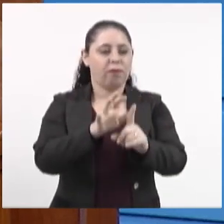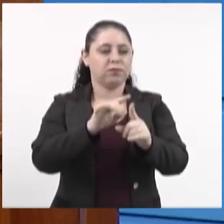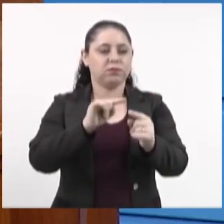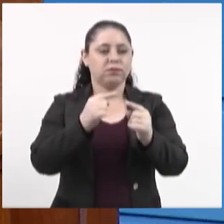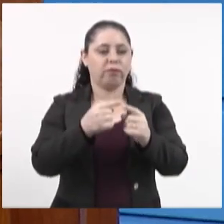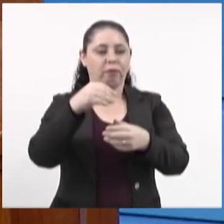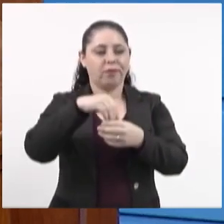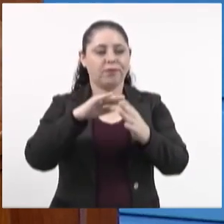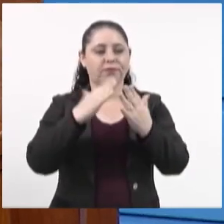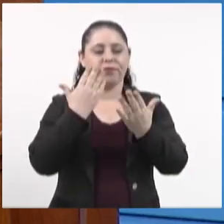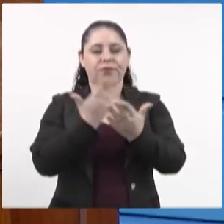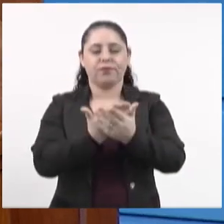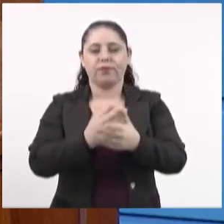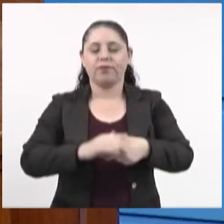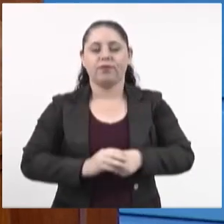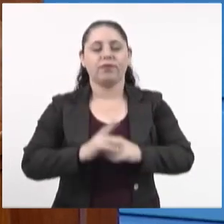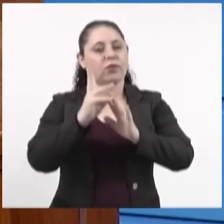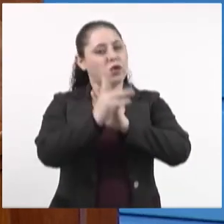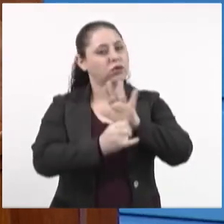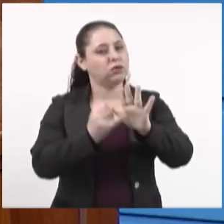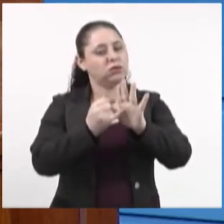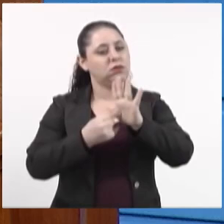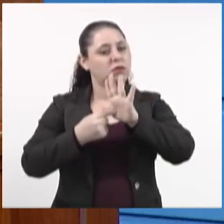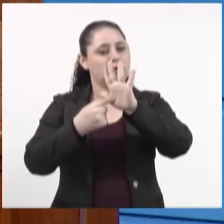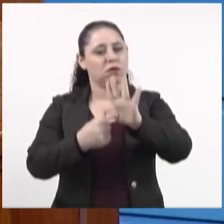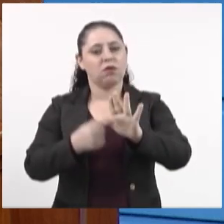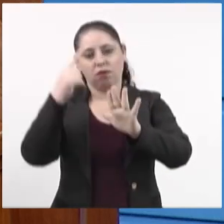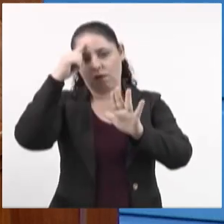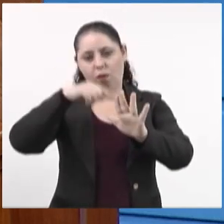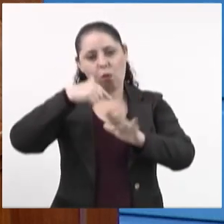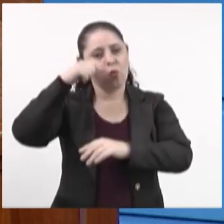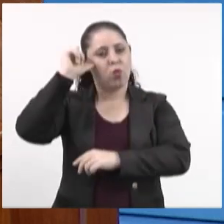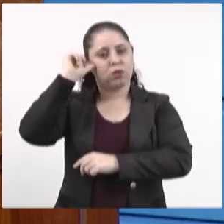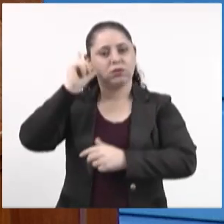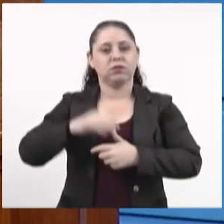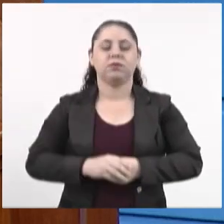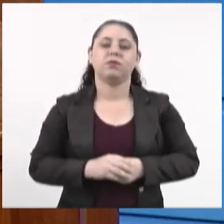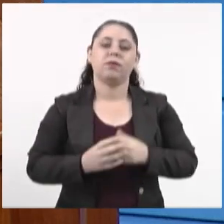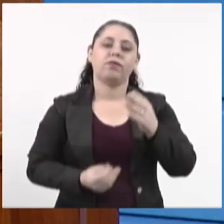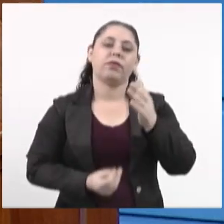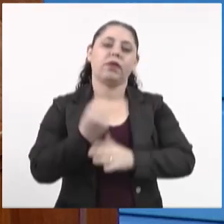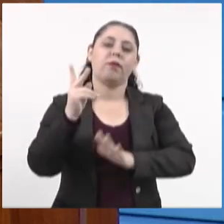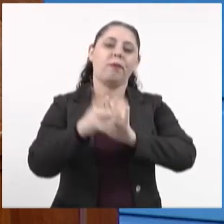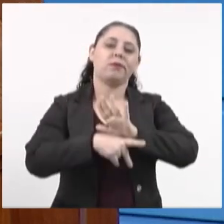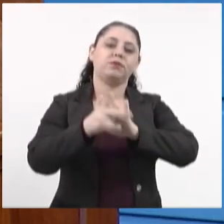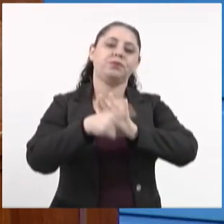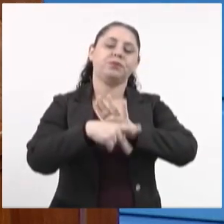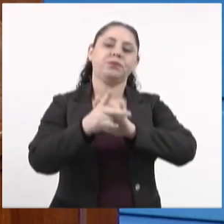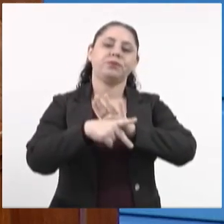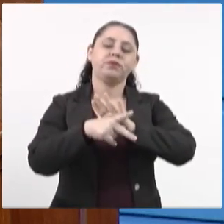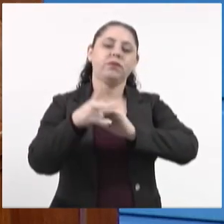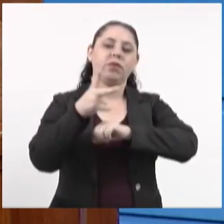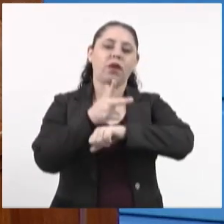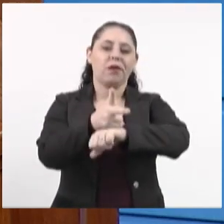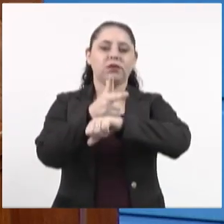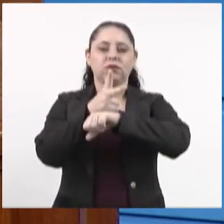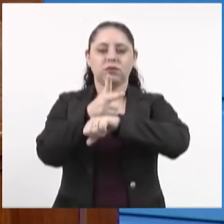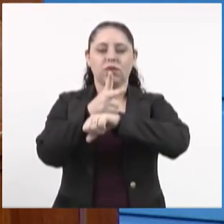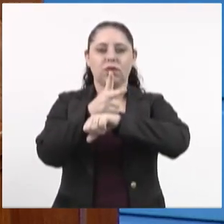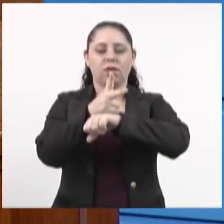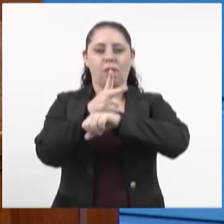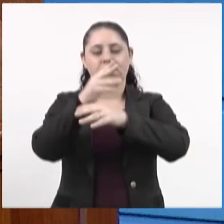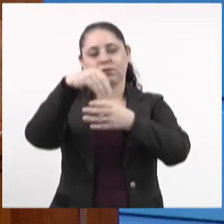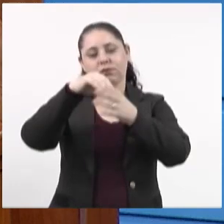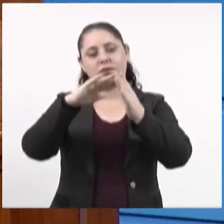atuar no ambiente escolar, é o projeto que nós apresentamos no dia de ontem, que institui o programa Educação ao Vivo no âmbito